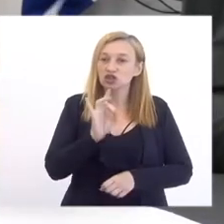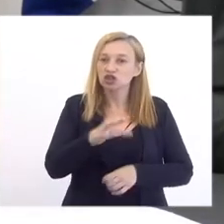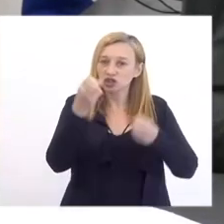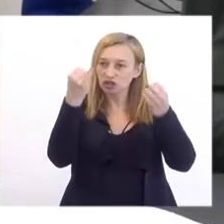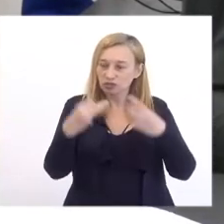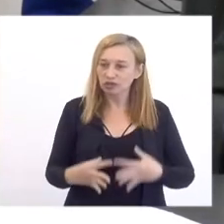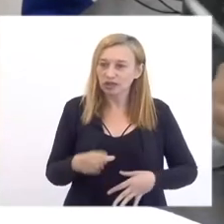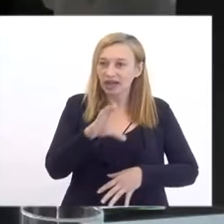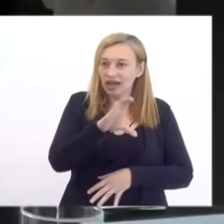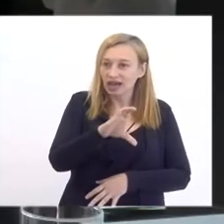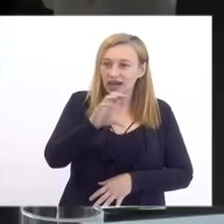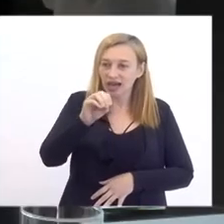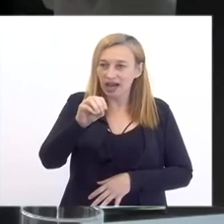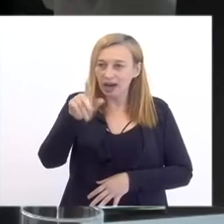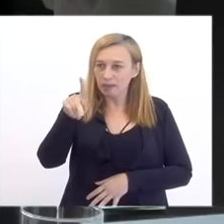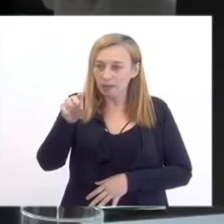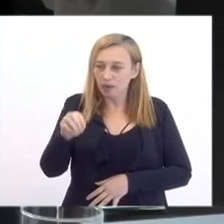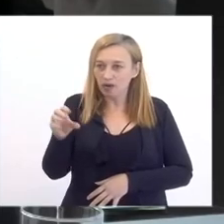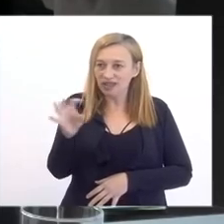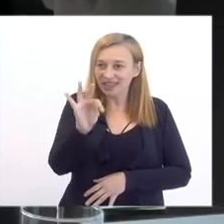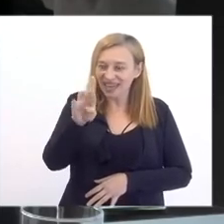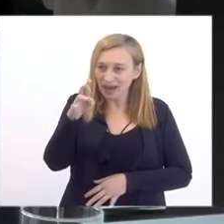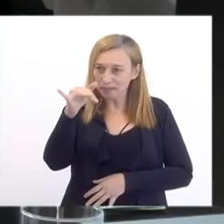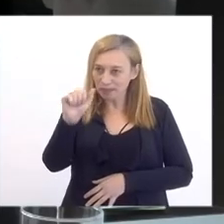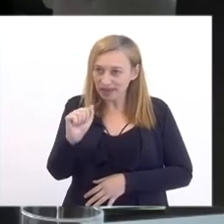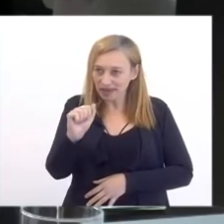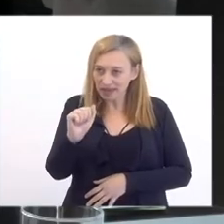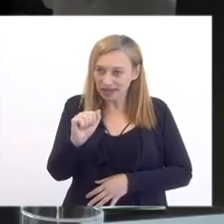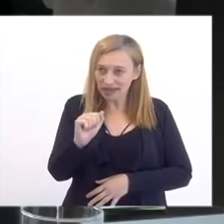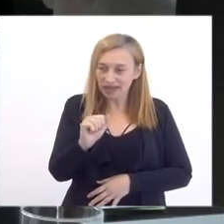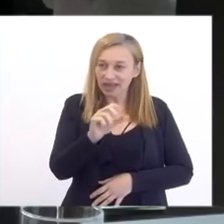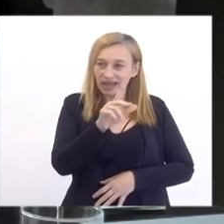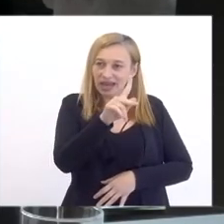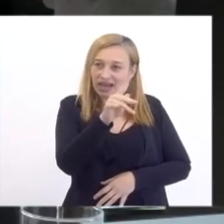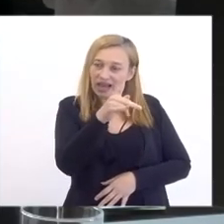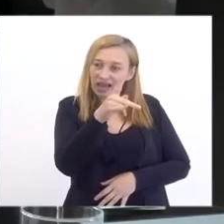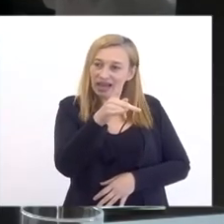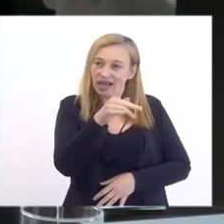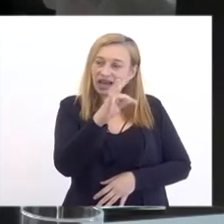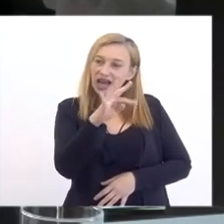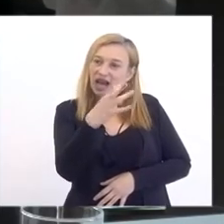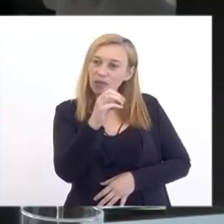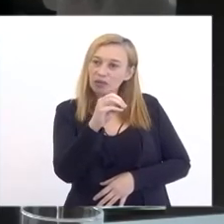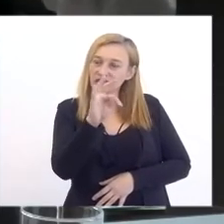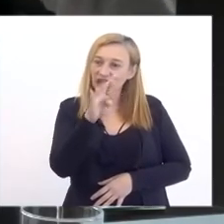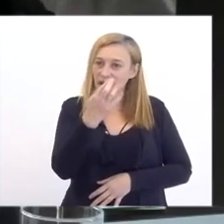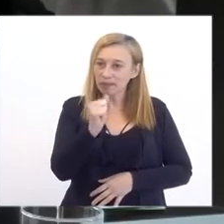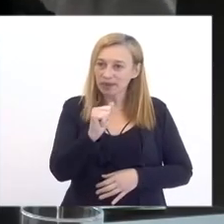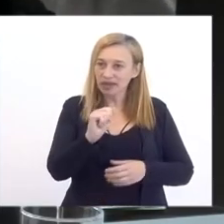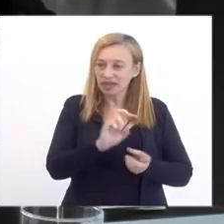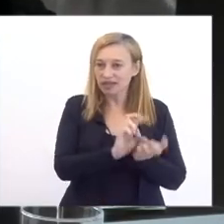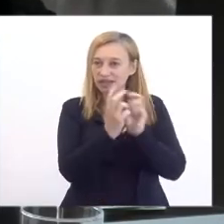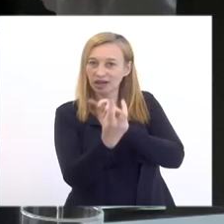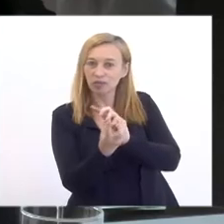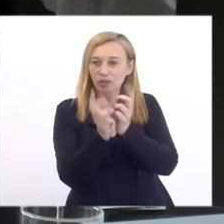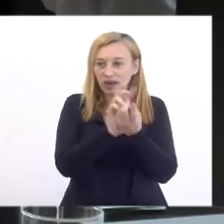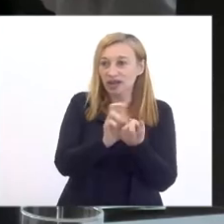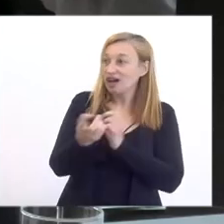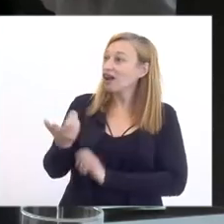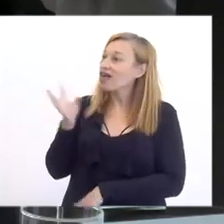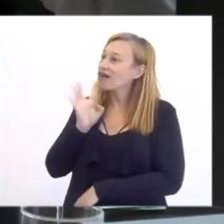que capoterapia é a terapia através da capoeira. Ah, que beleza. Bacana.